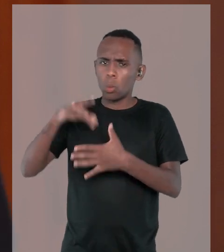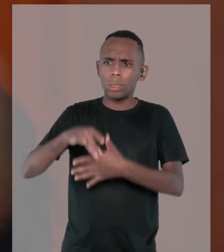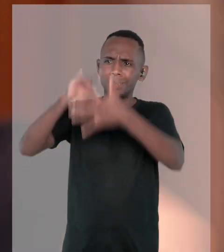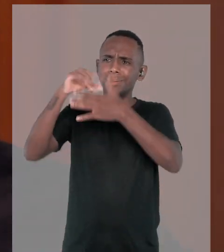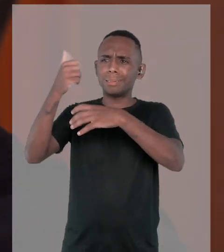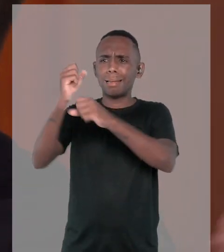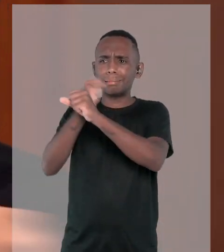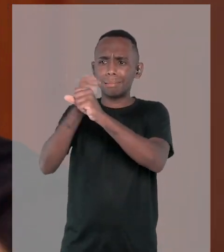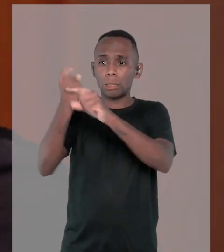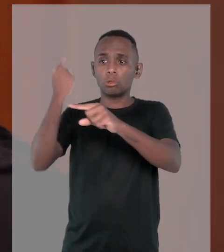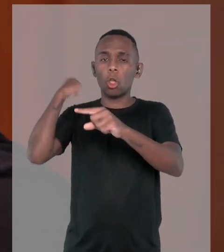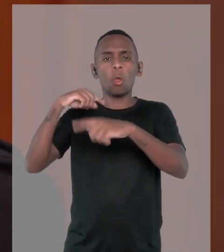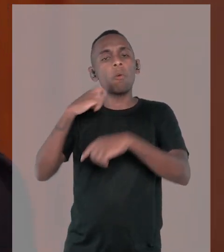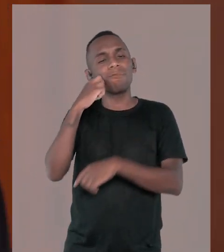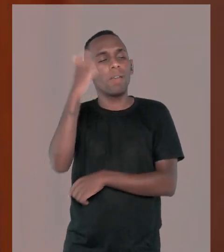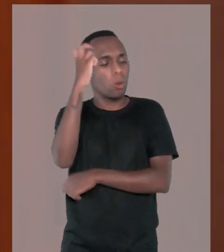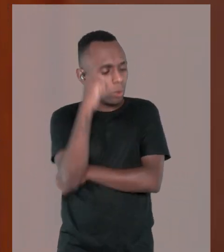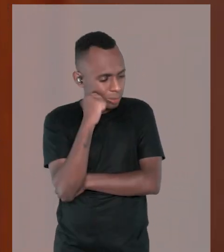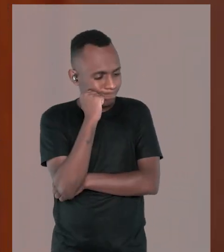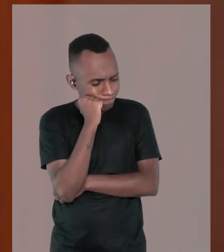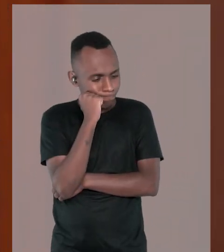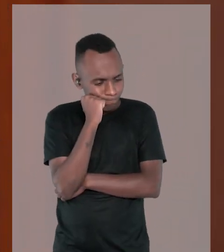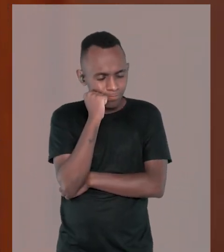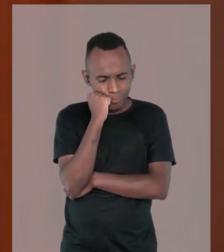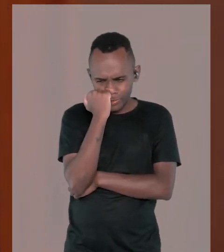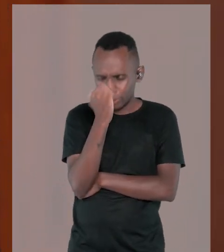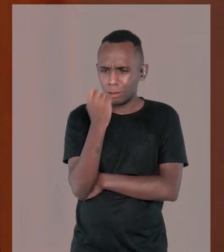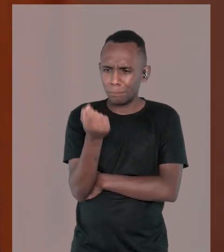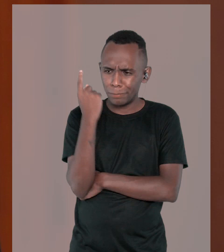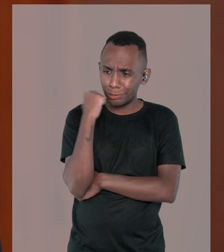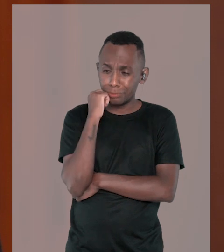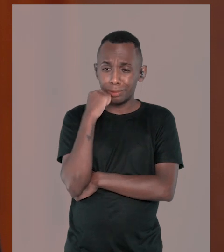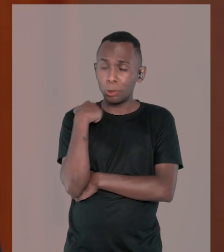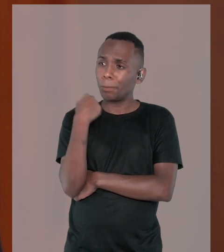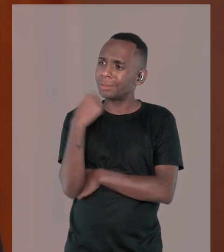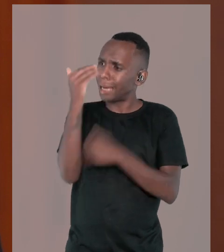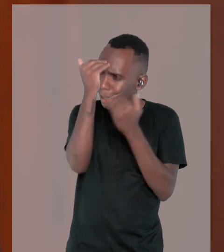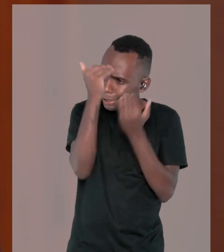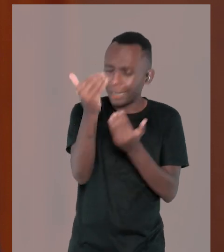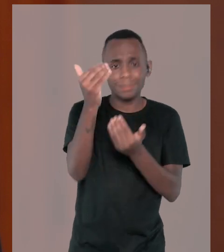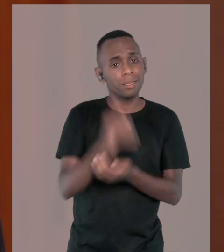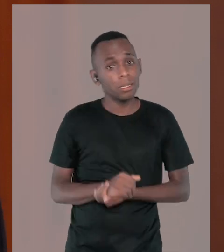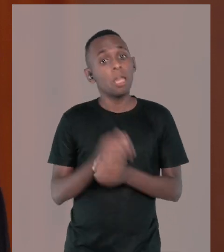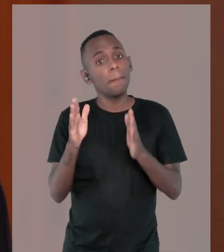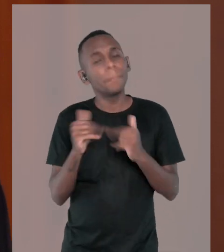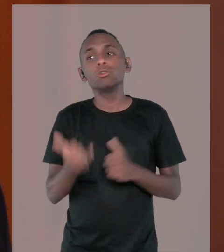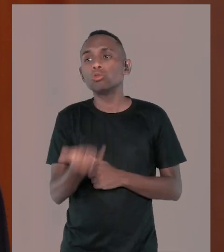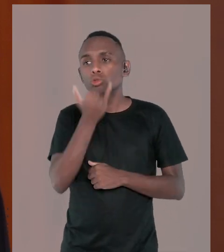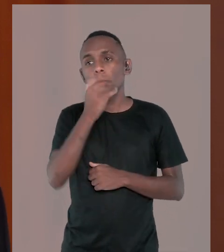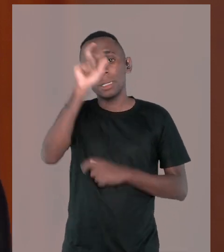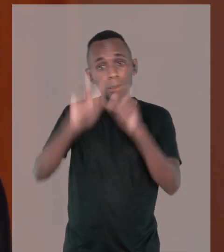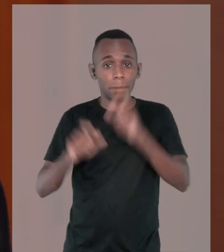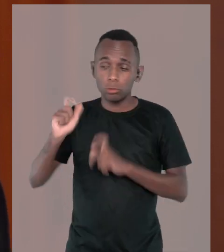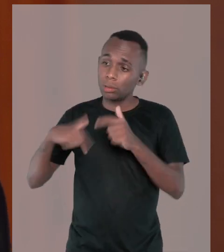há 10 anos atrás, eu tenho vergonha. E eu falo assim, gente, eu tenho que agradecer e pedir desculpa para